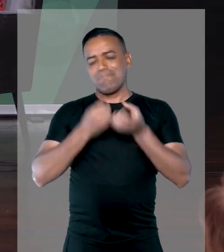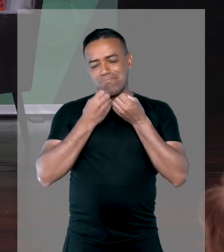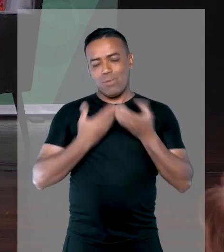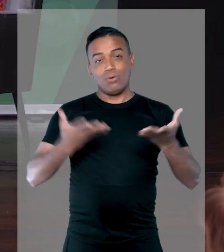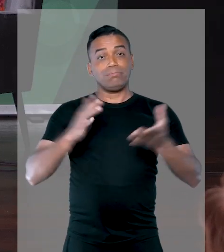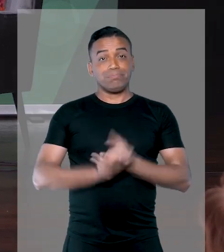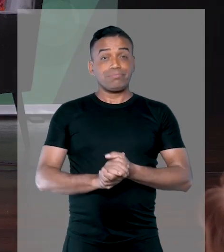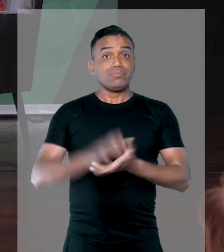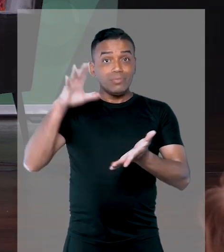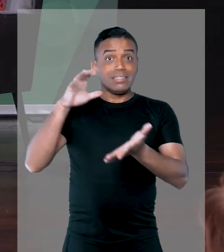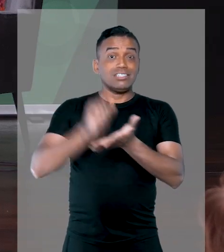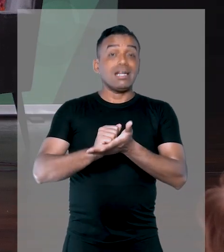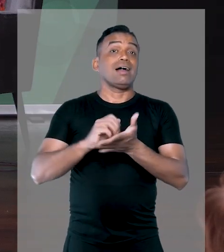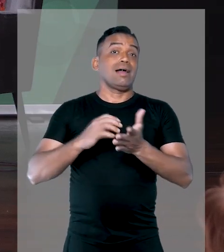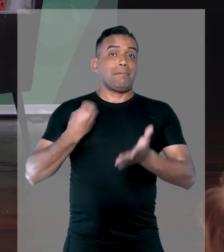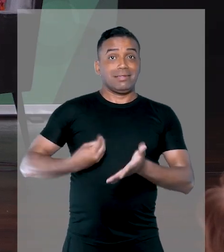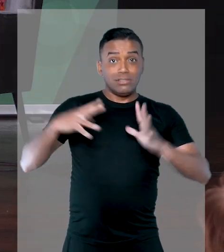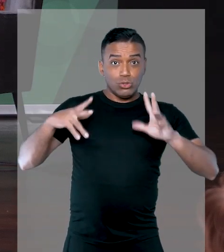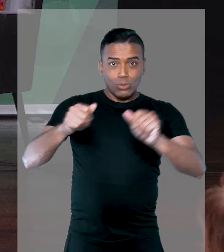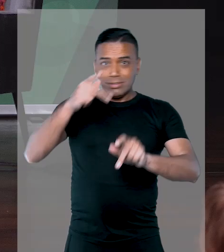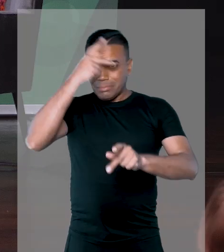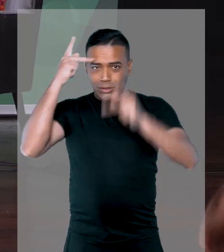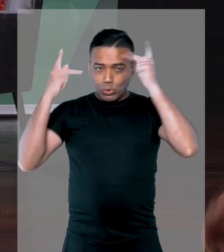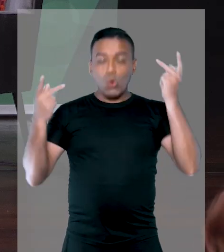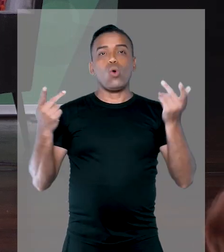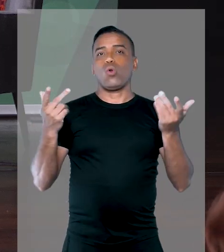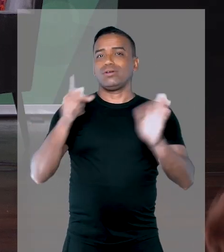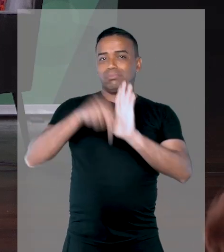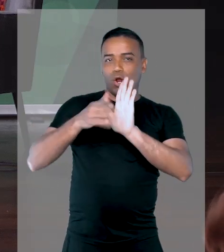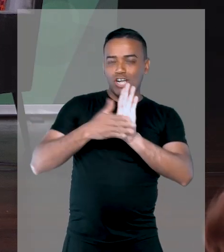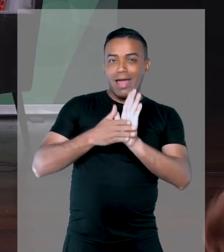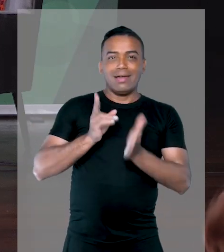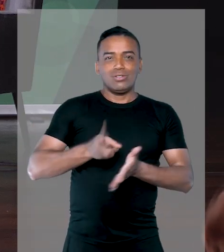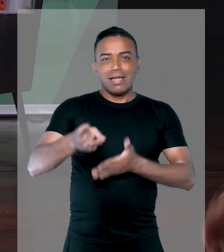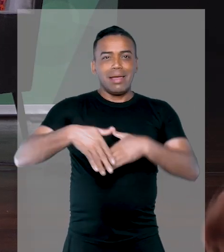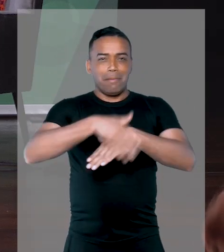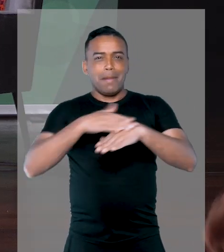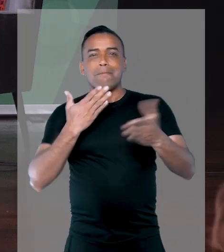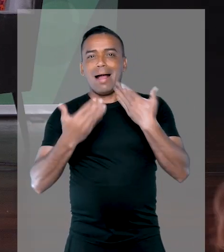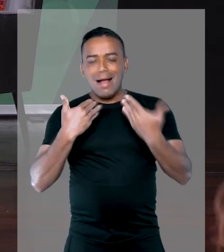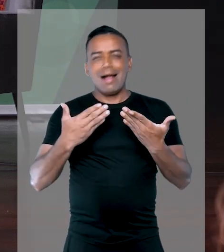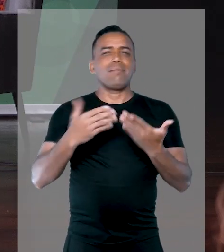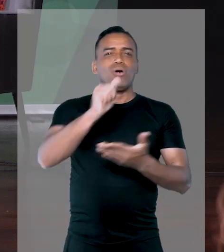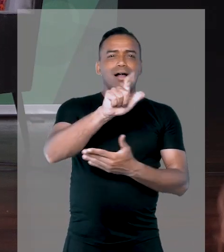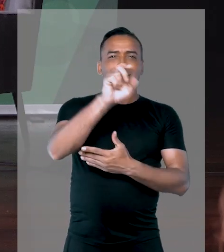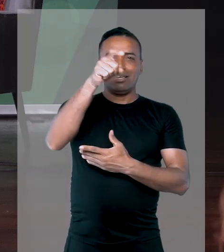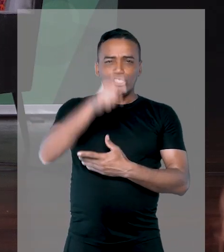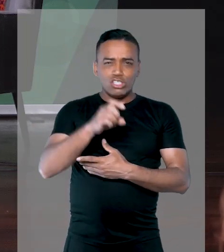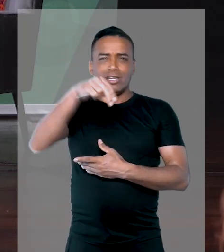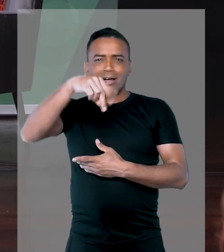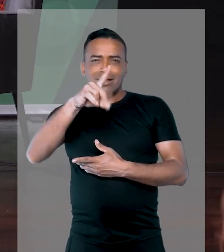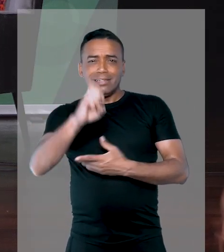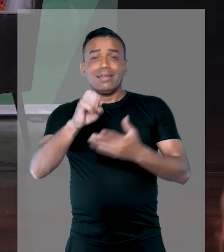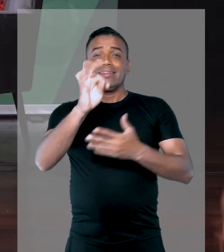Registrar a presença de todos do Sempre um Papo aqui, viu, gente? Alexandre, Letícia, Tereza, Nina,